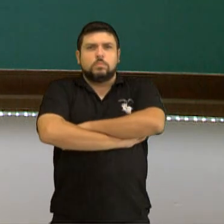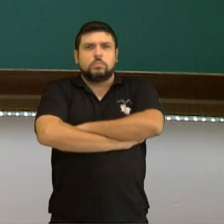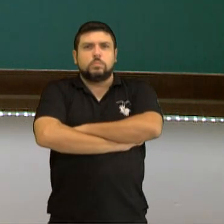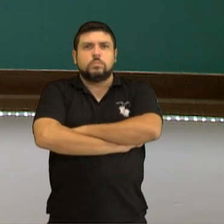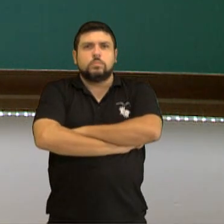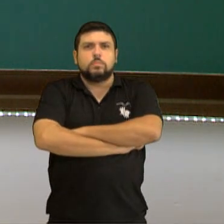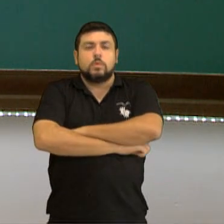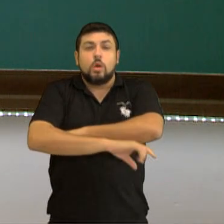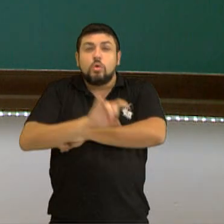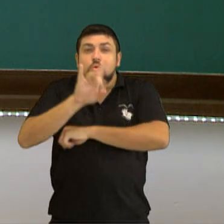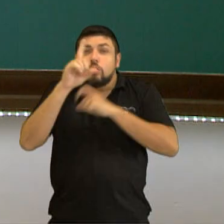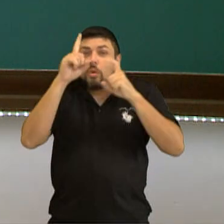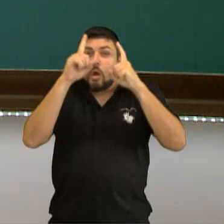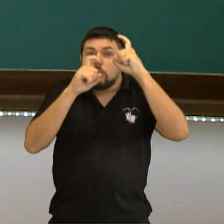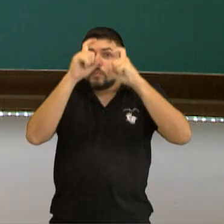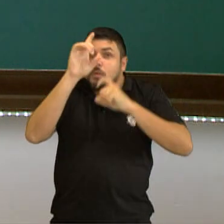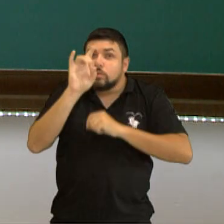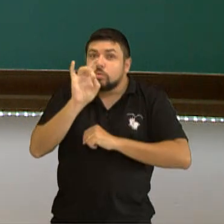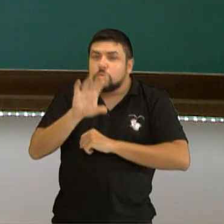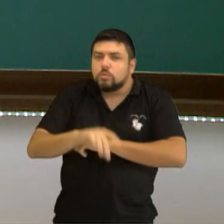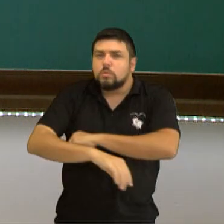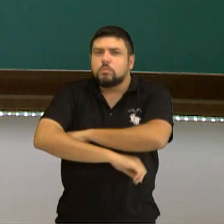conta baixinho até 10,